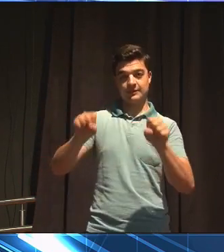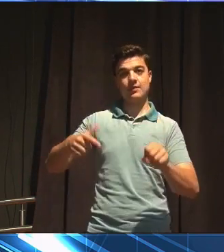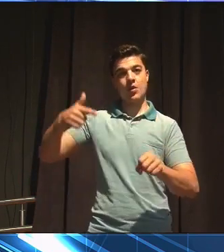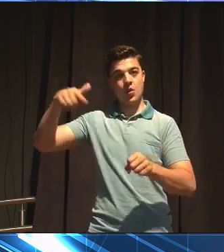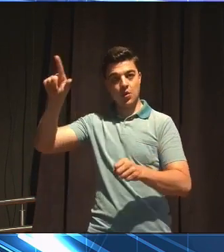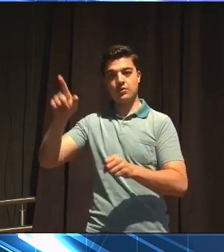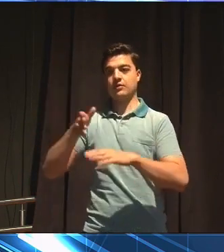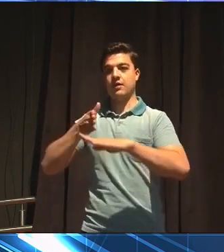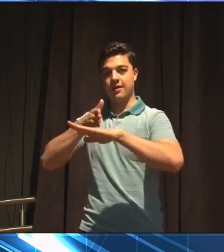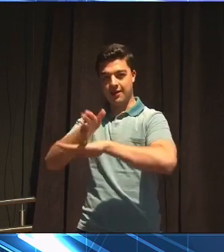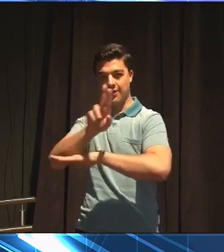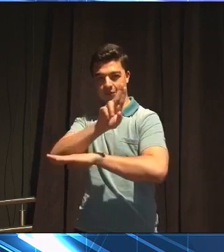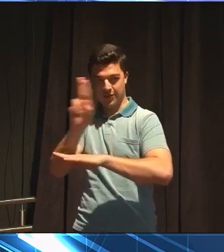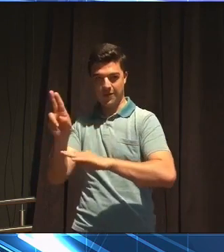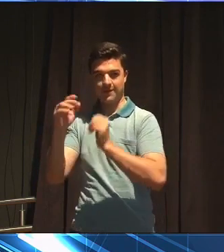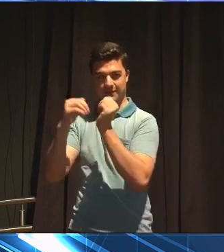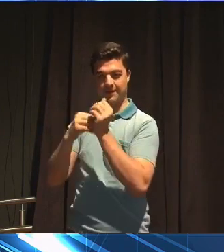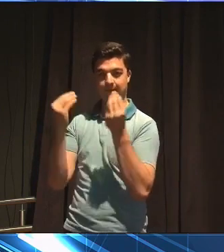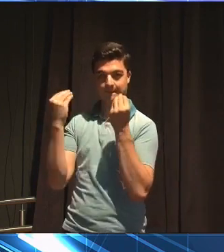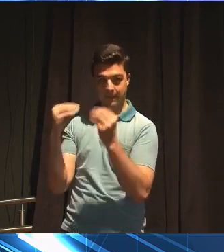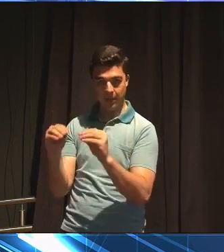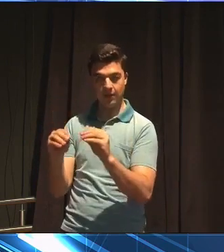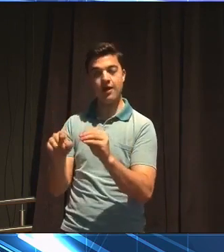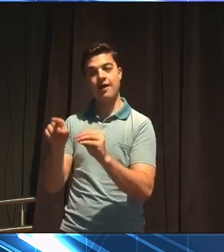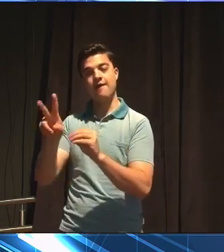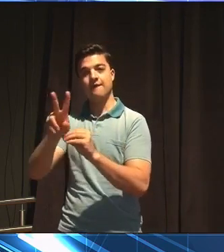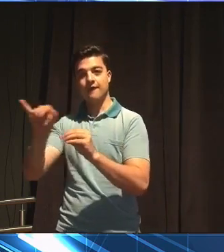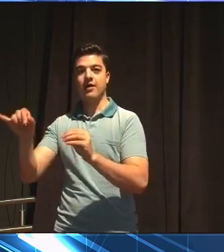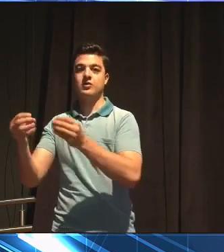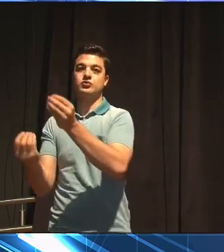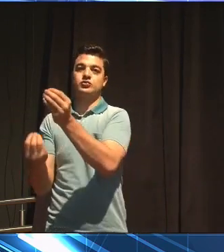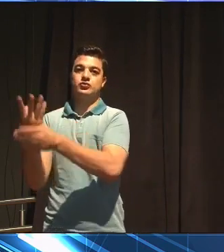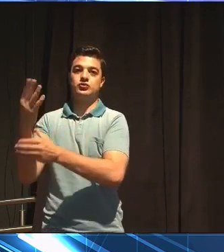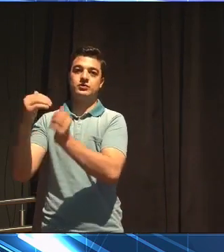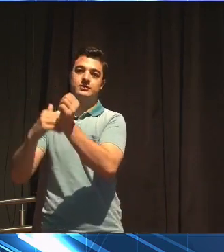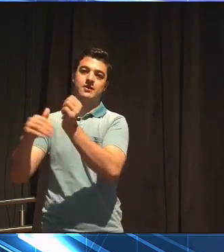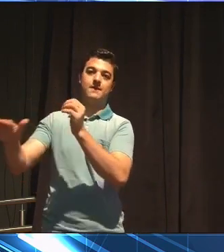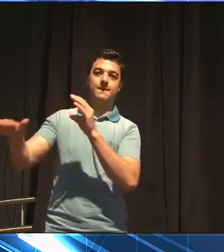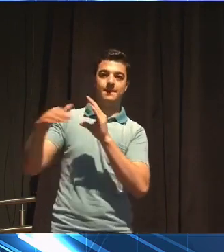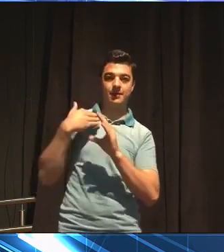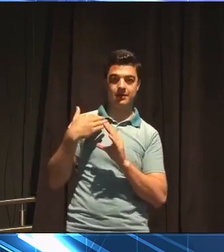um outro token para ele com informações diferentes. Por que isso? Porque eu não posso colocar